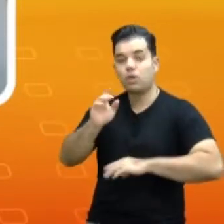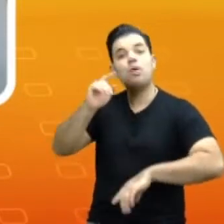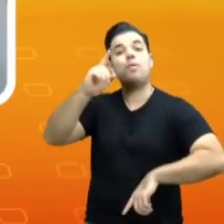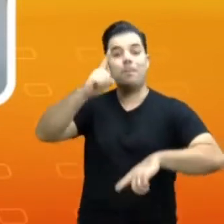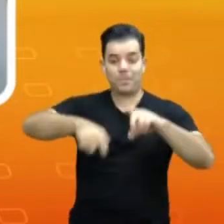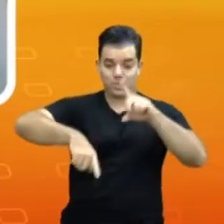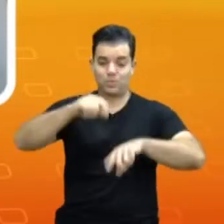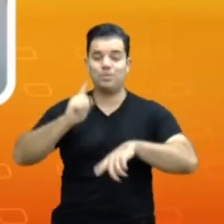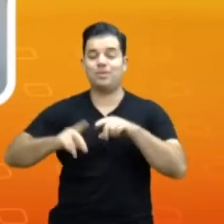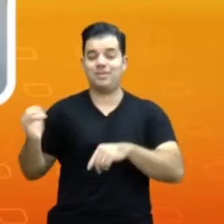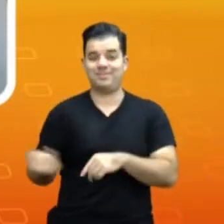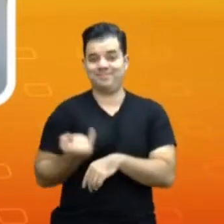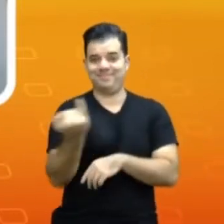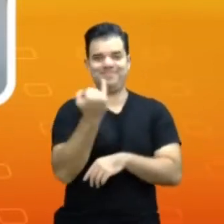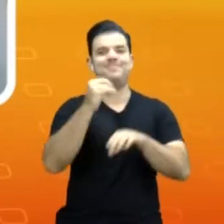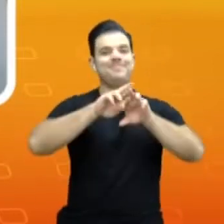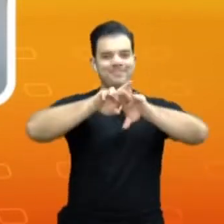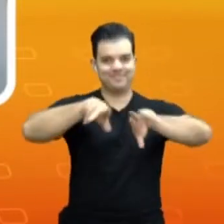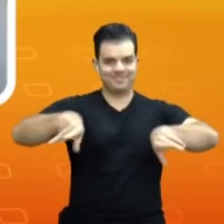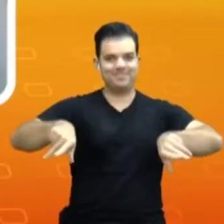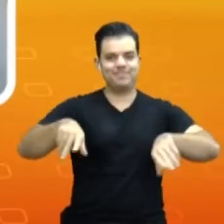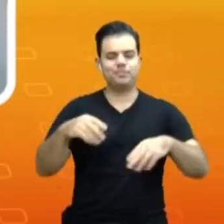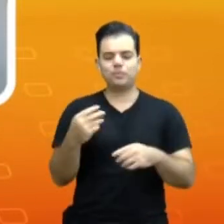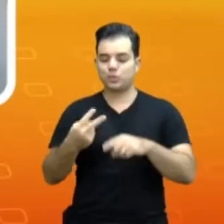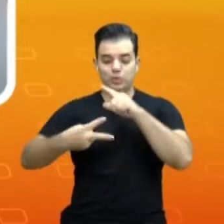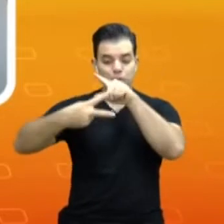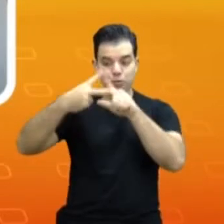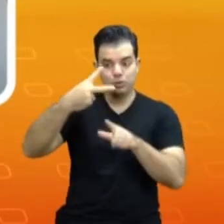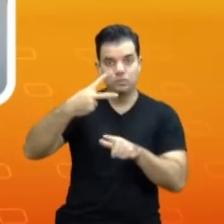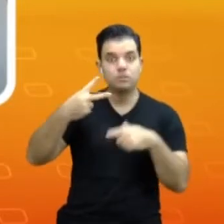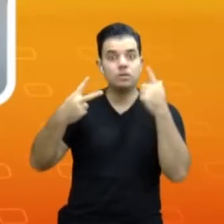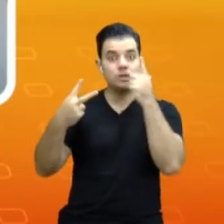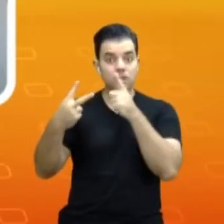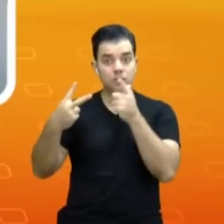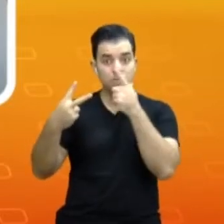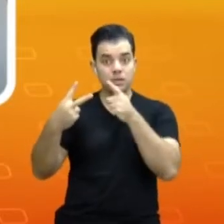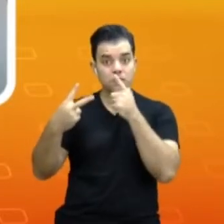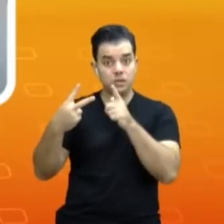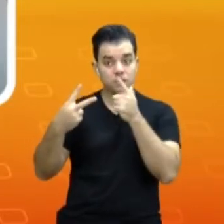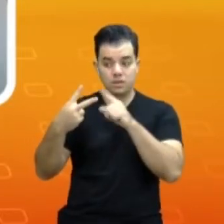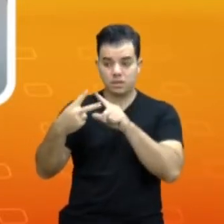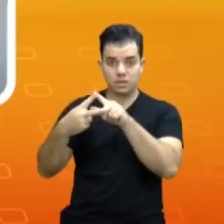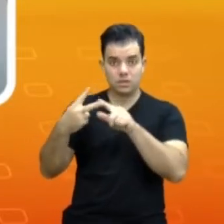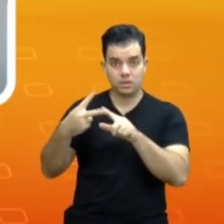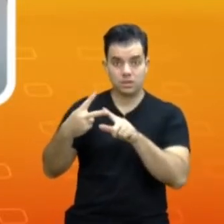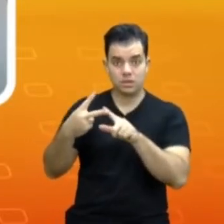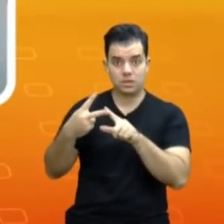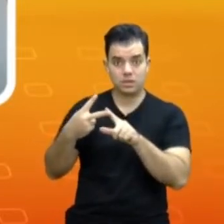Né? Então, quando a gente está com esses dois, com essas duas